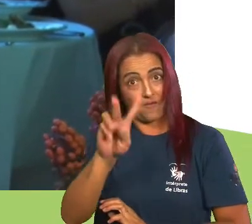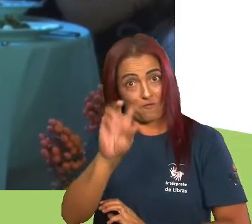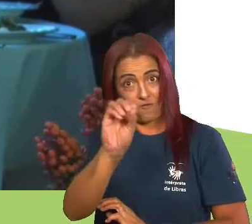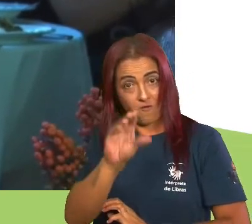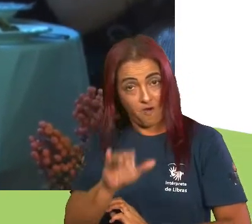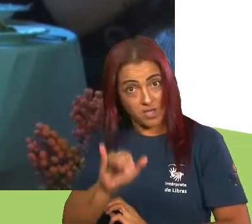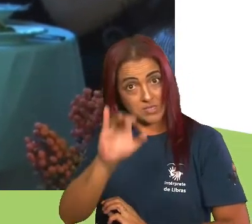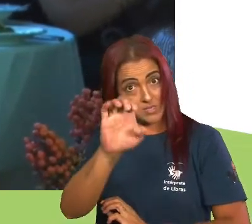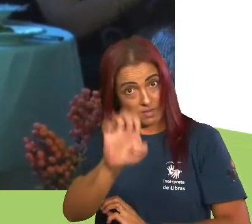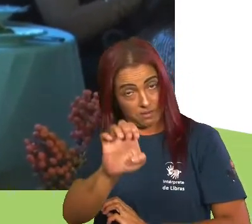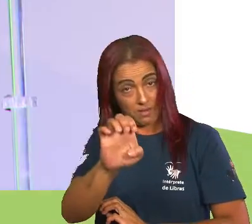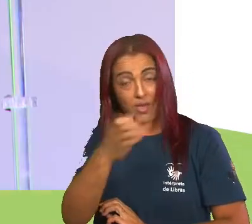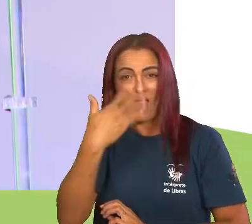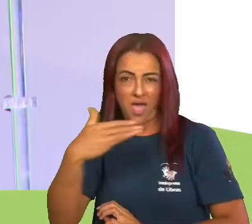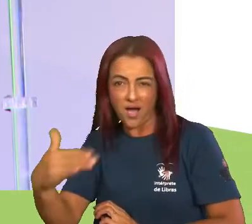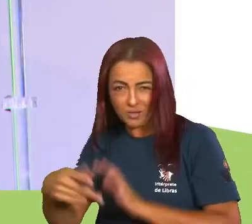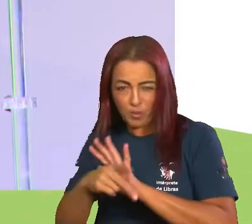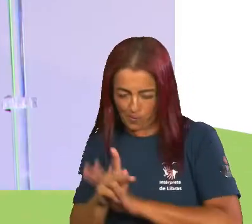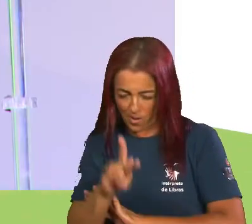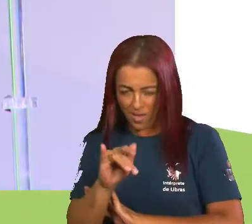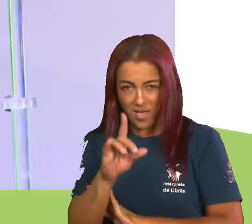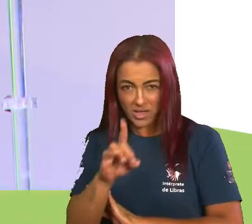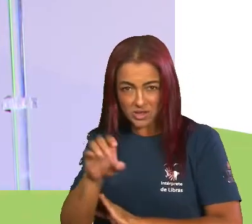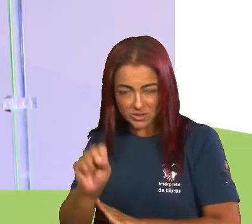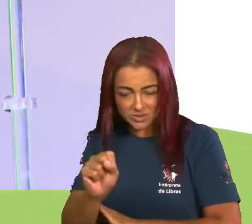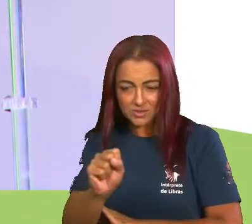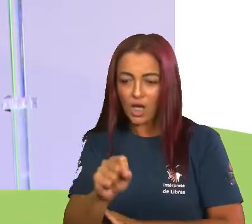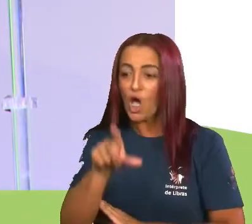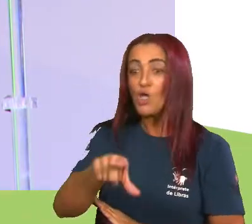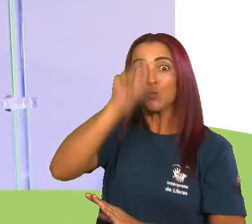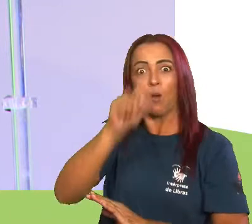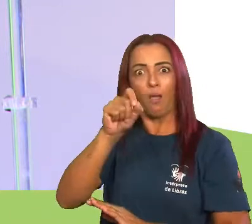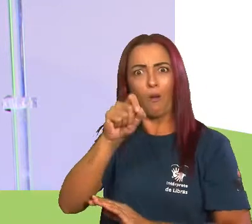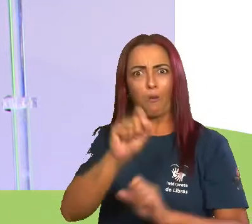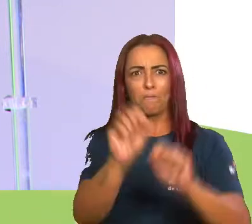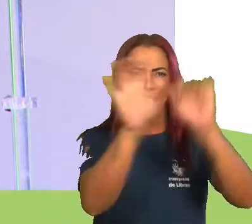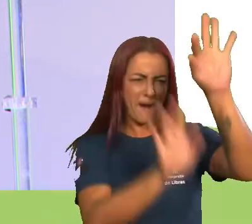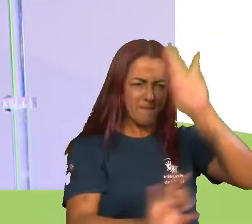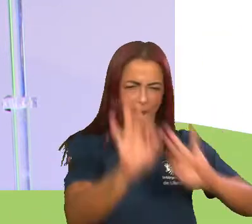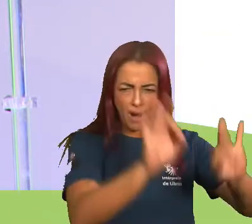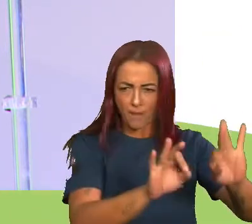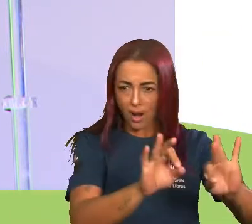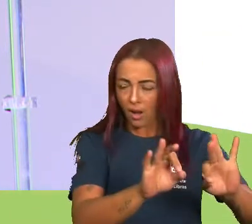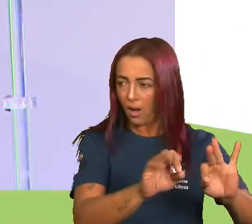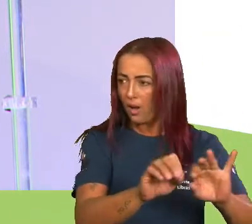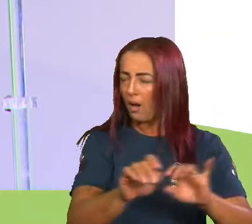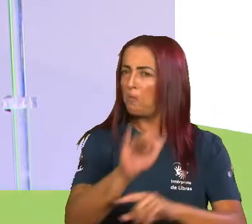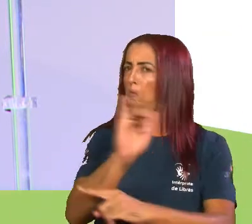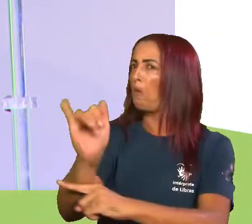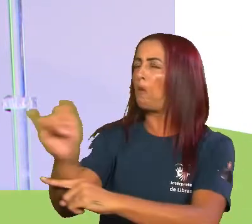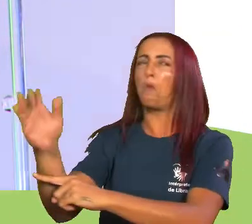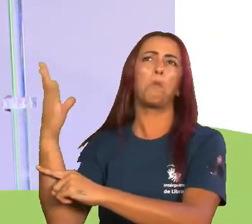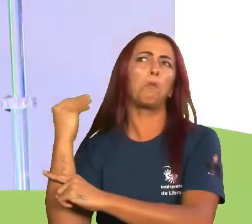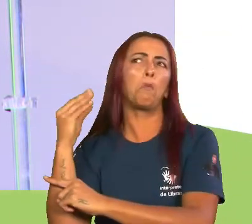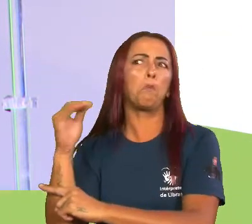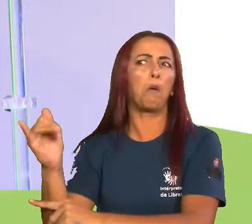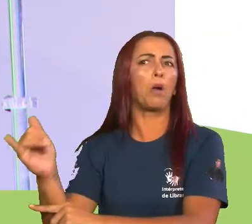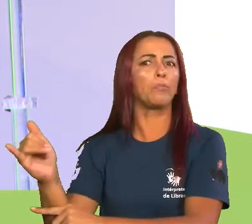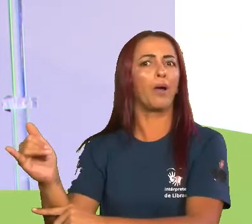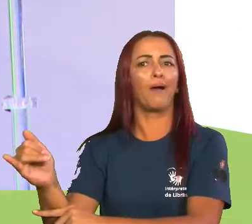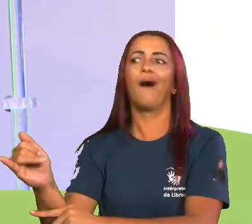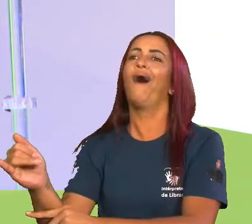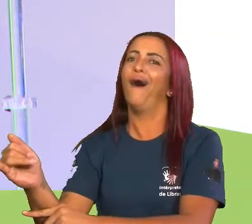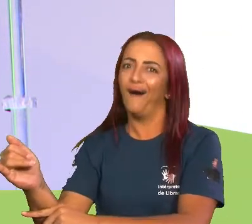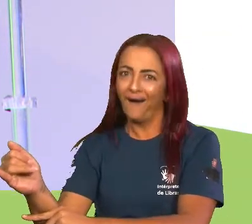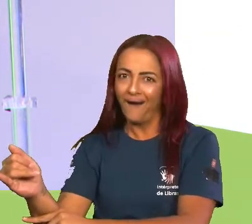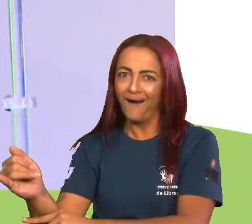Nicolas, desejando um feliz aniversário, gritando um gol, narrando um gol para ele. Mas vai além disso,